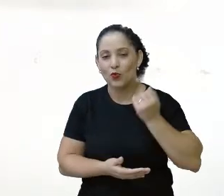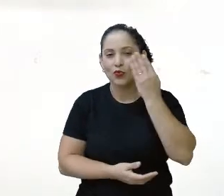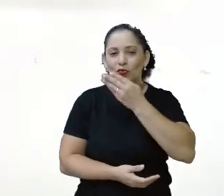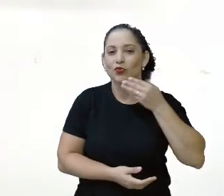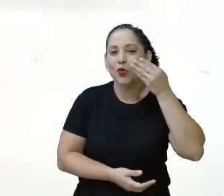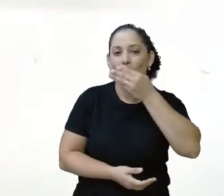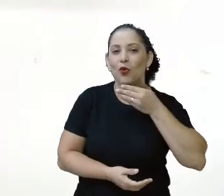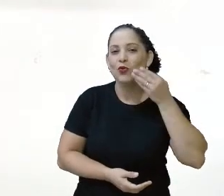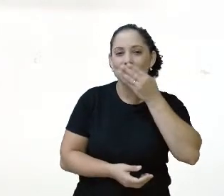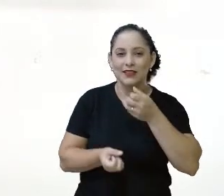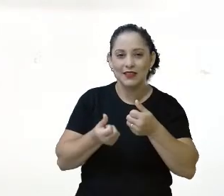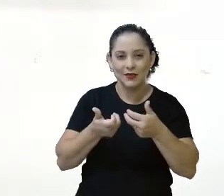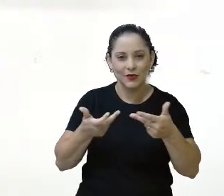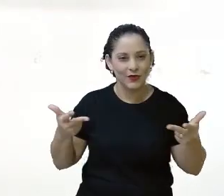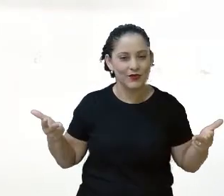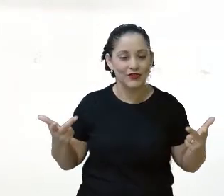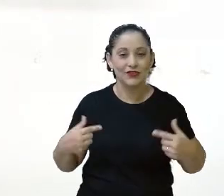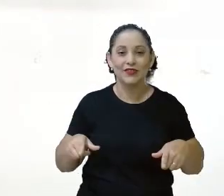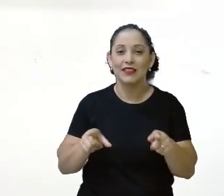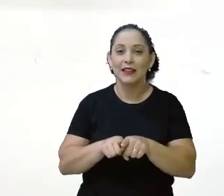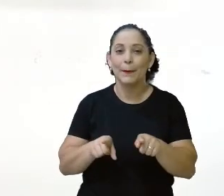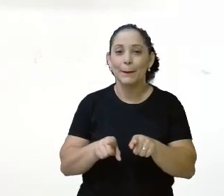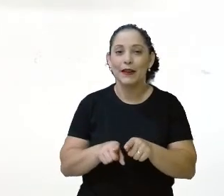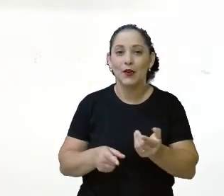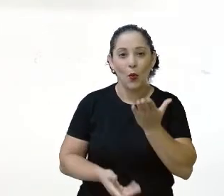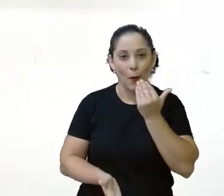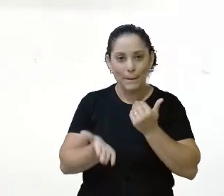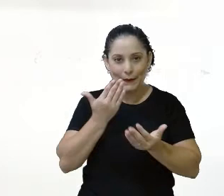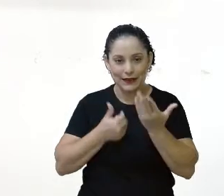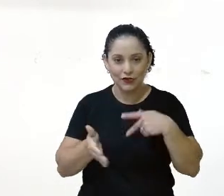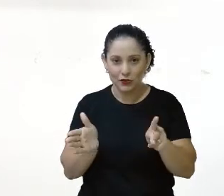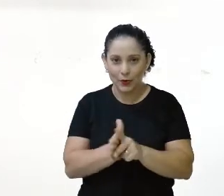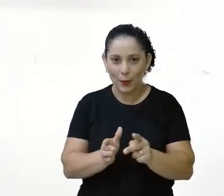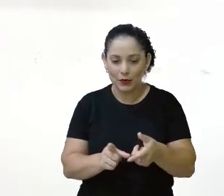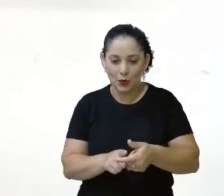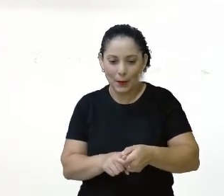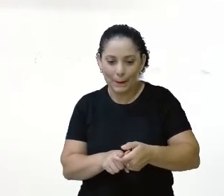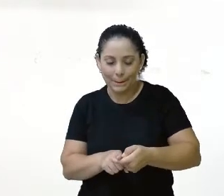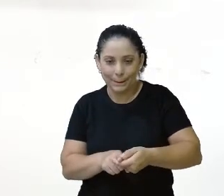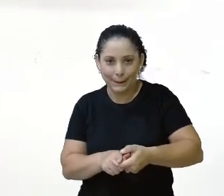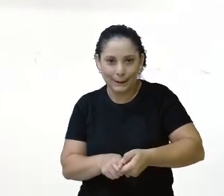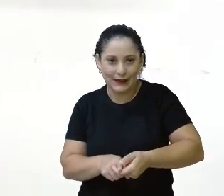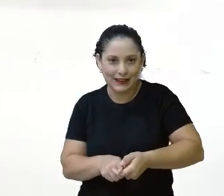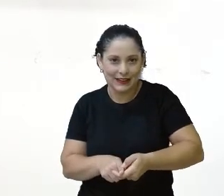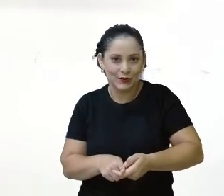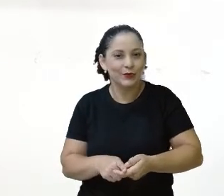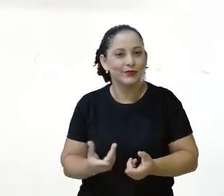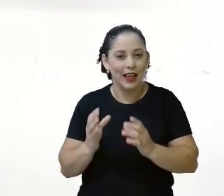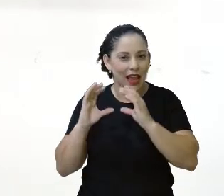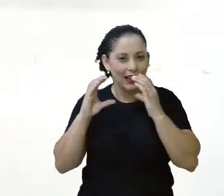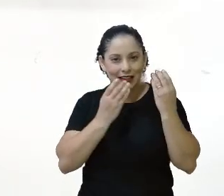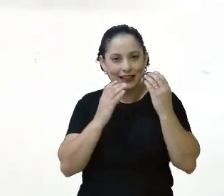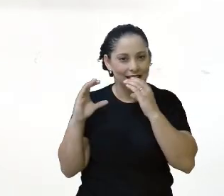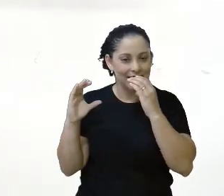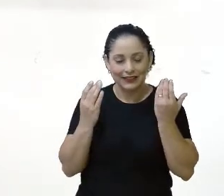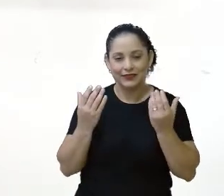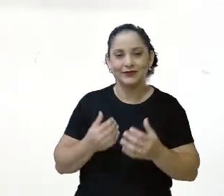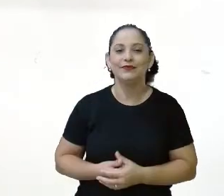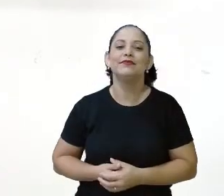da cartola. Falamos também das comidas típicas de milho na época do ciclo junino, não é